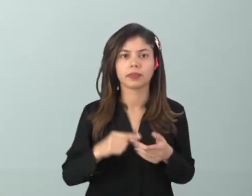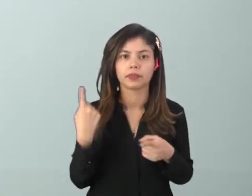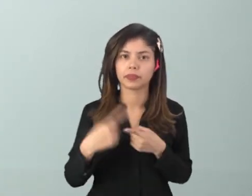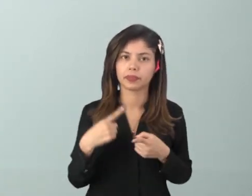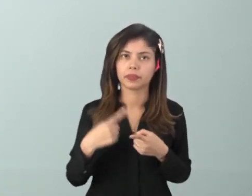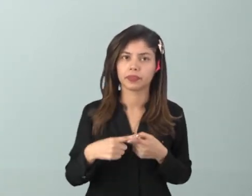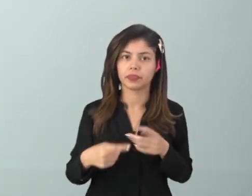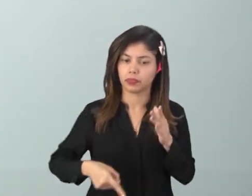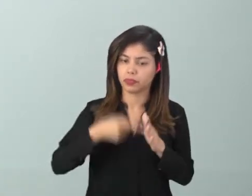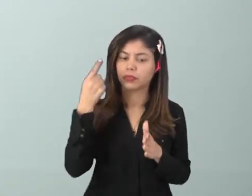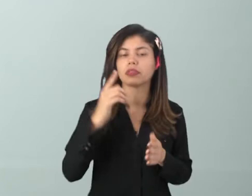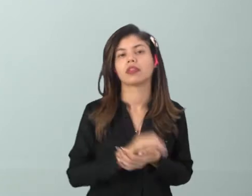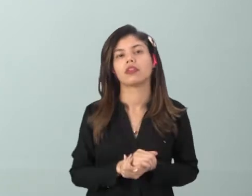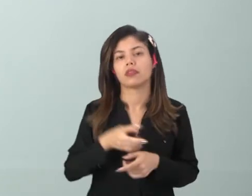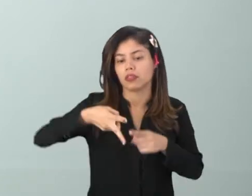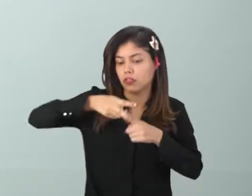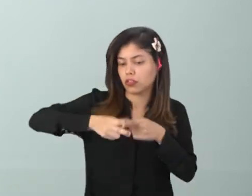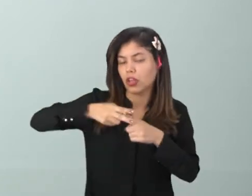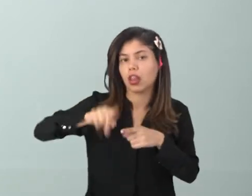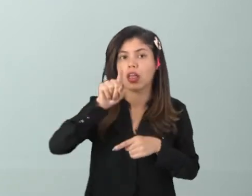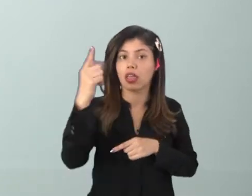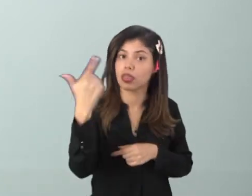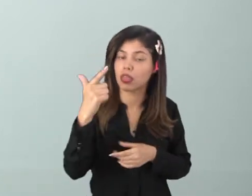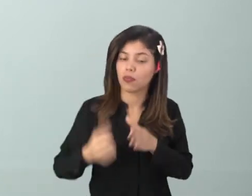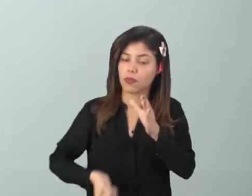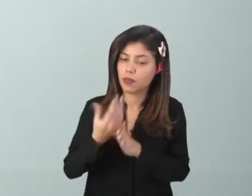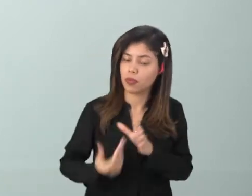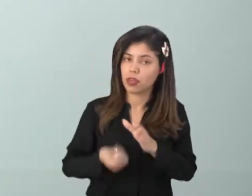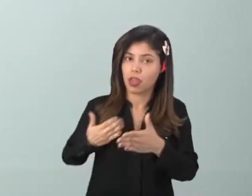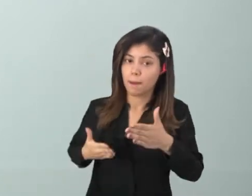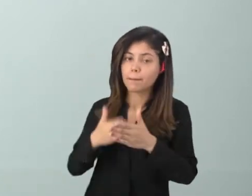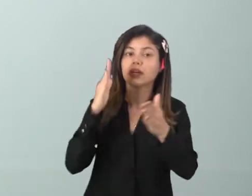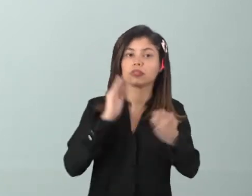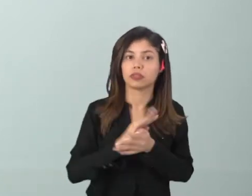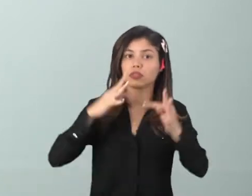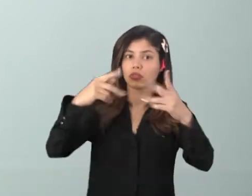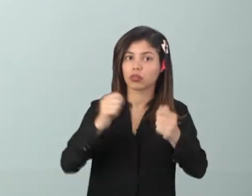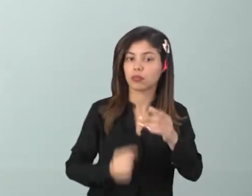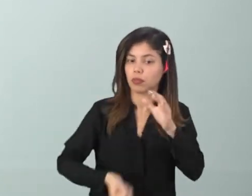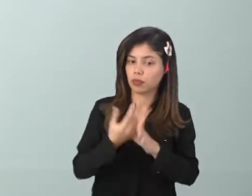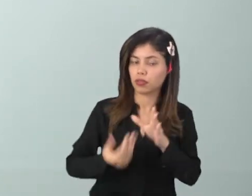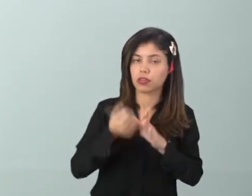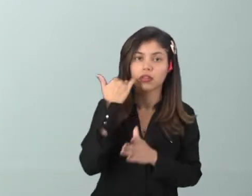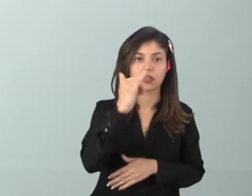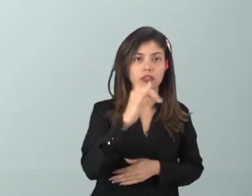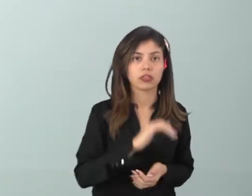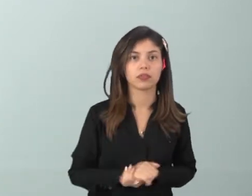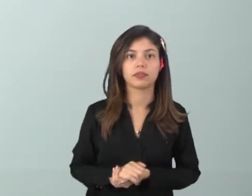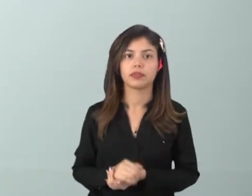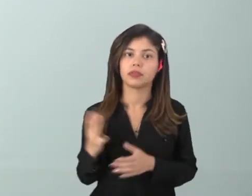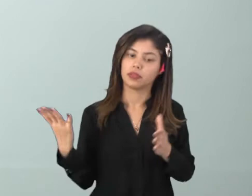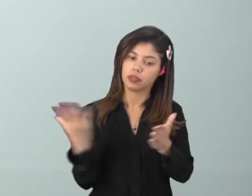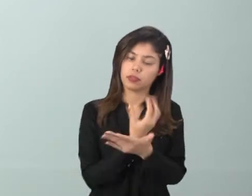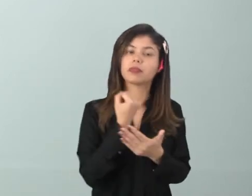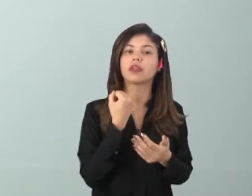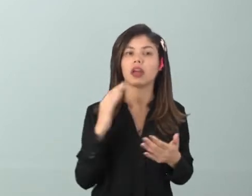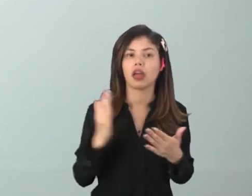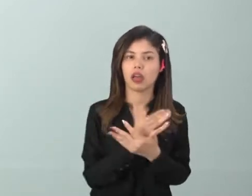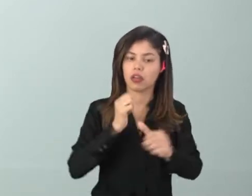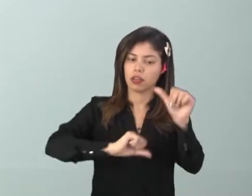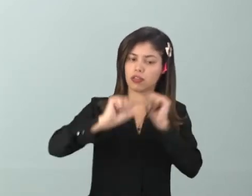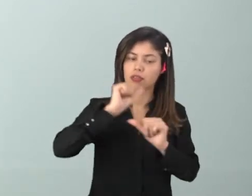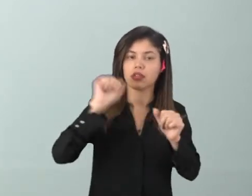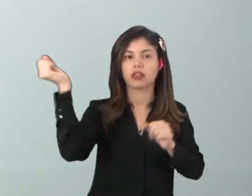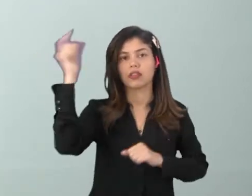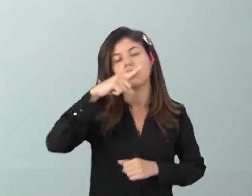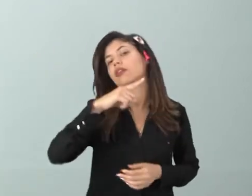uma vez que você instala, ela não produz, né, nenhum impacto ambiental para produzir energia elétrica, né? Ela só vai captar a energia do sol e vai converter em